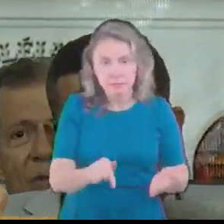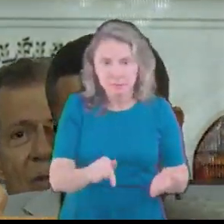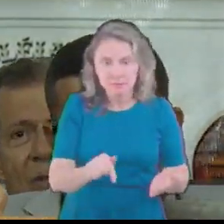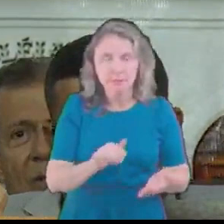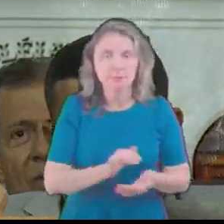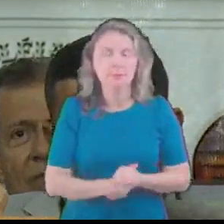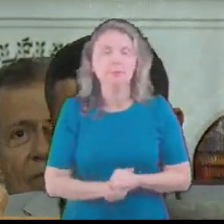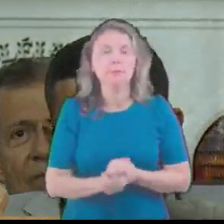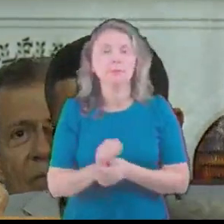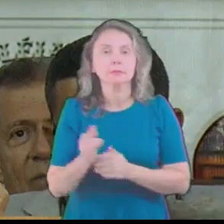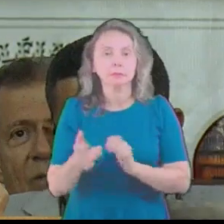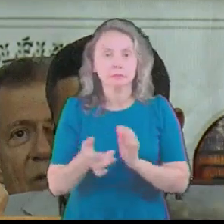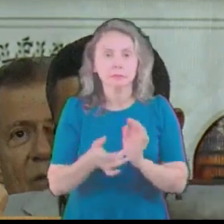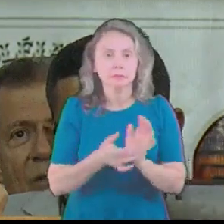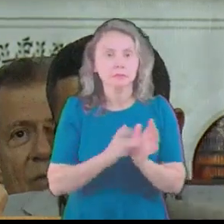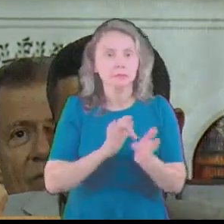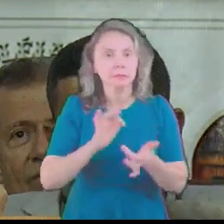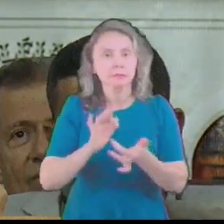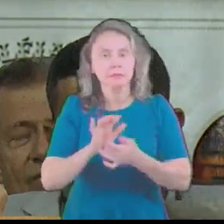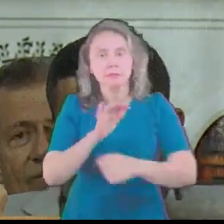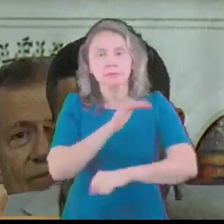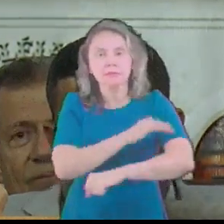Jesus está no monte